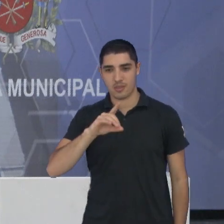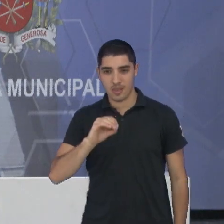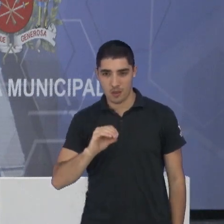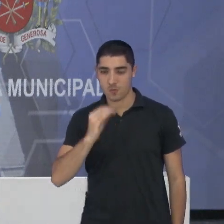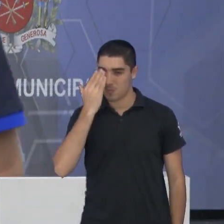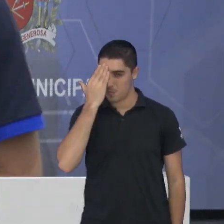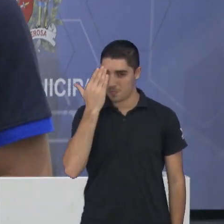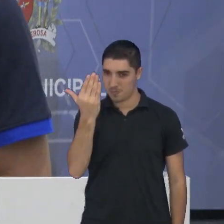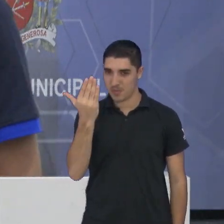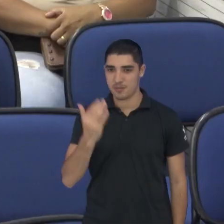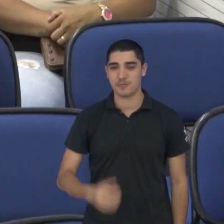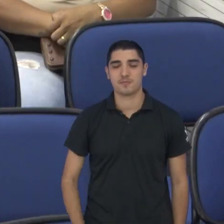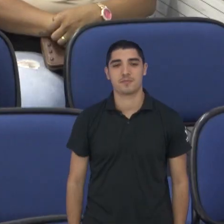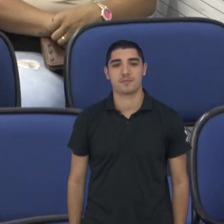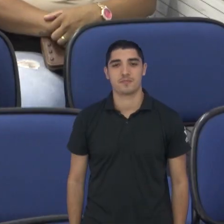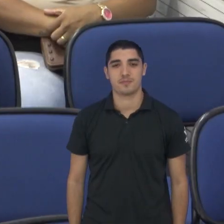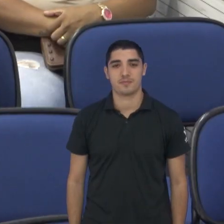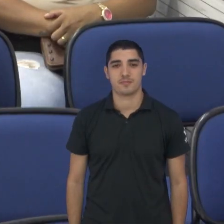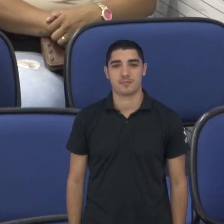presidente.